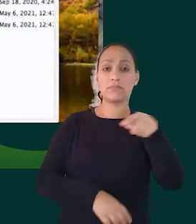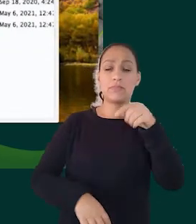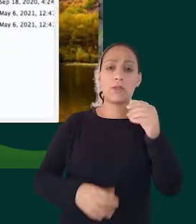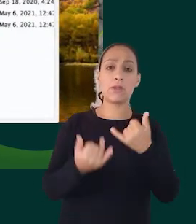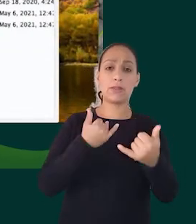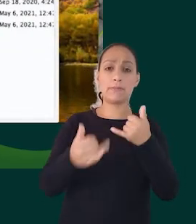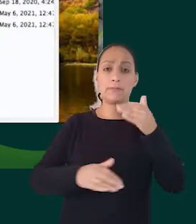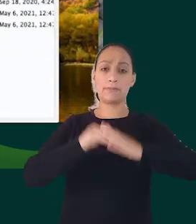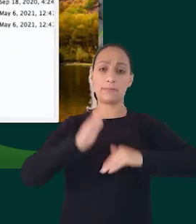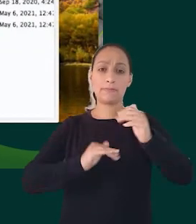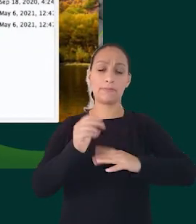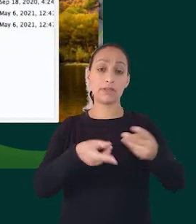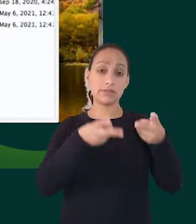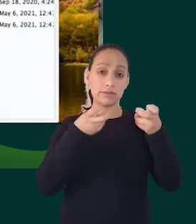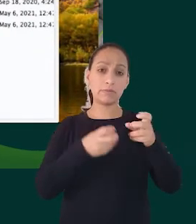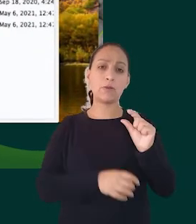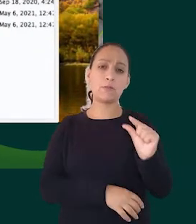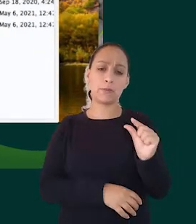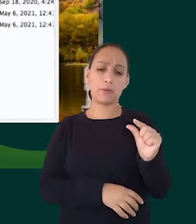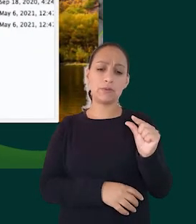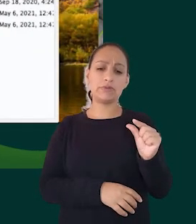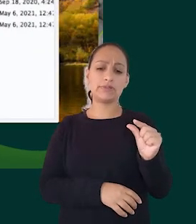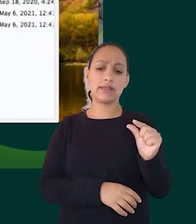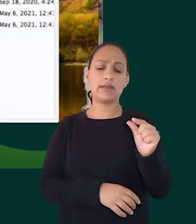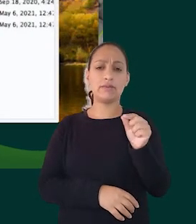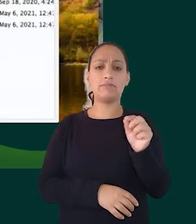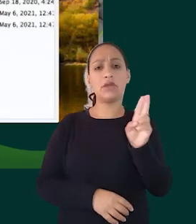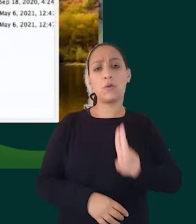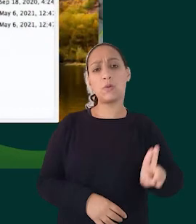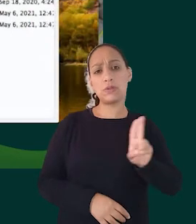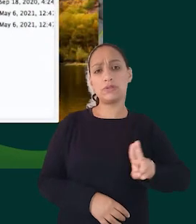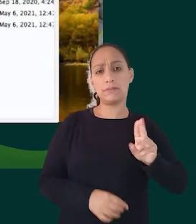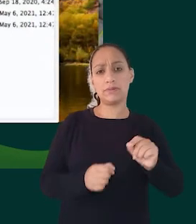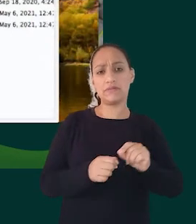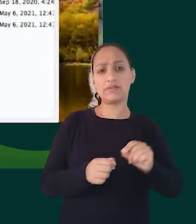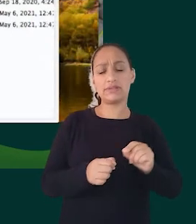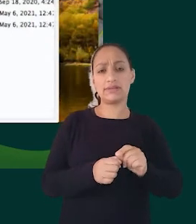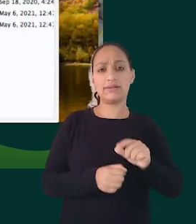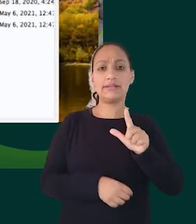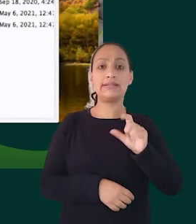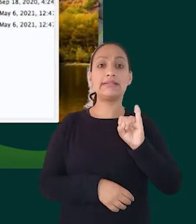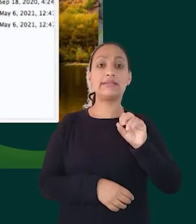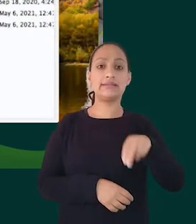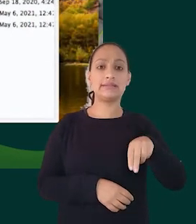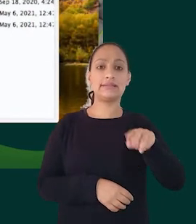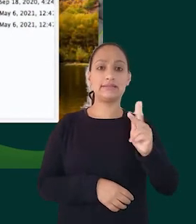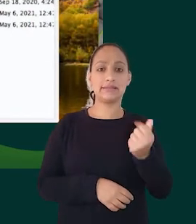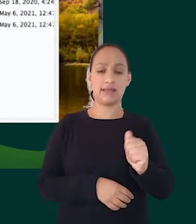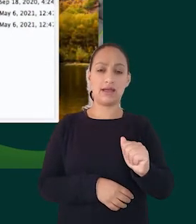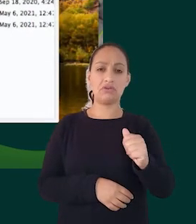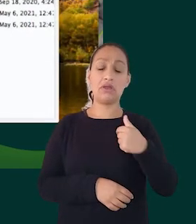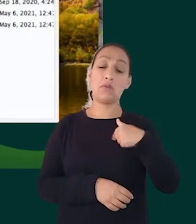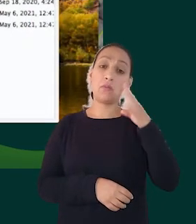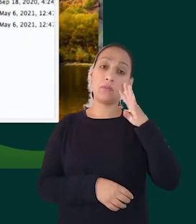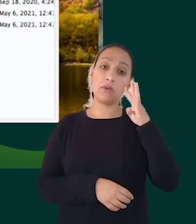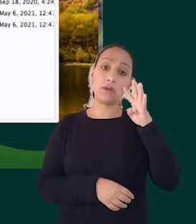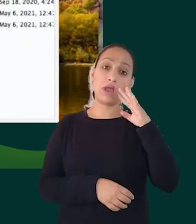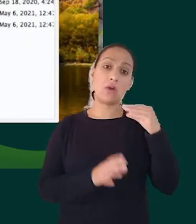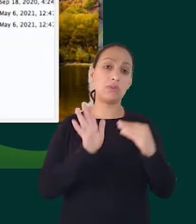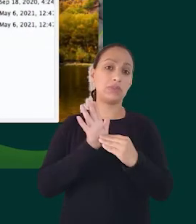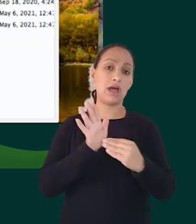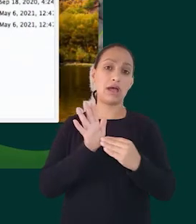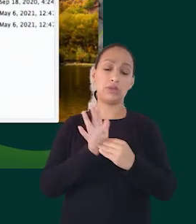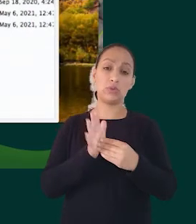prático. Notem que foram poucas linhas ali que eu usei para fazer um negócio que, a meu ver, é muito bacana, a gente pegar um dado atual, né, que